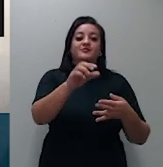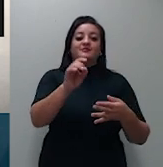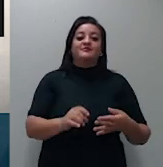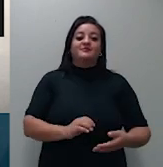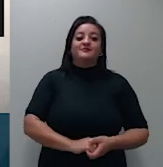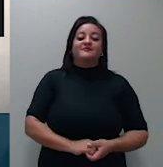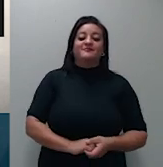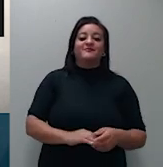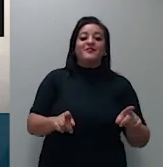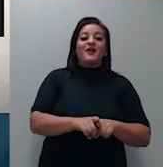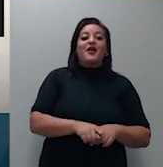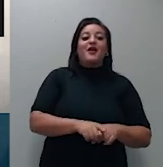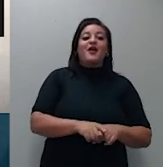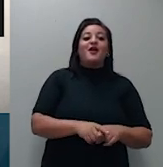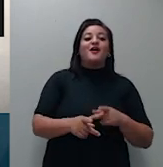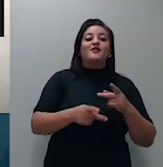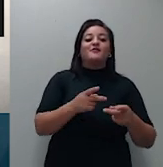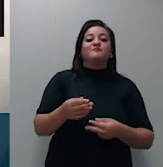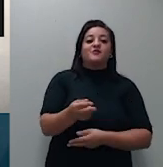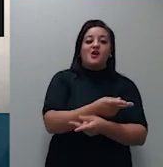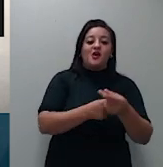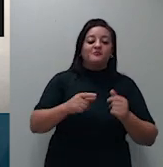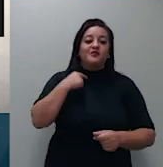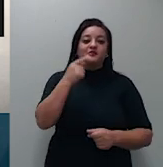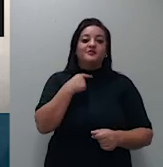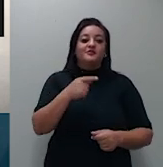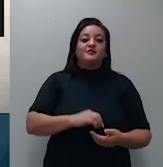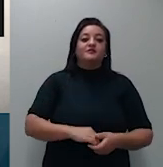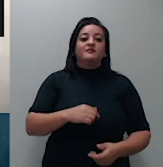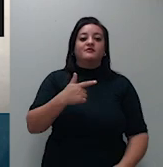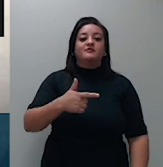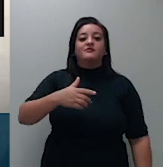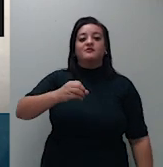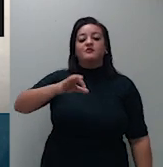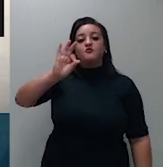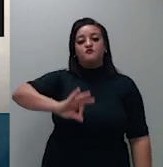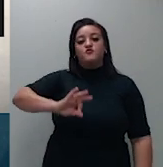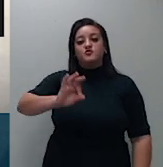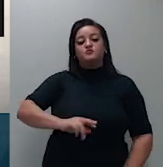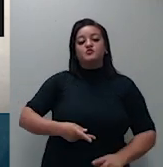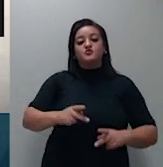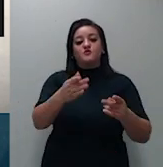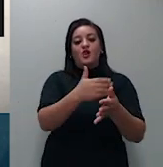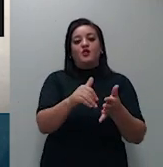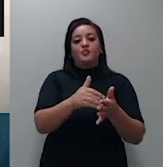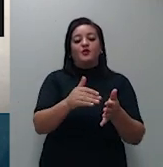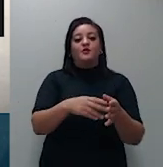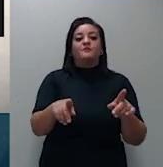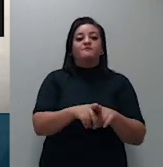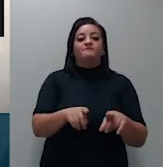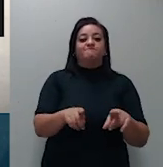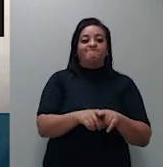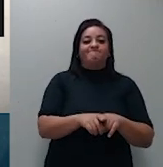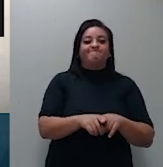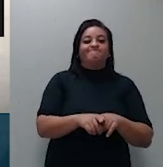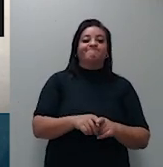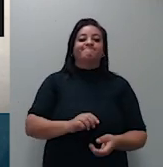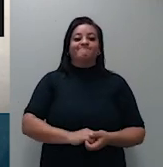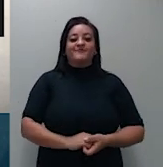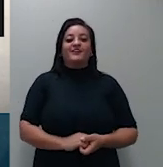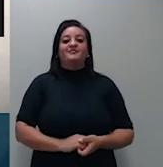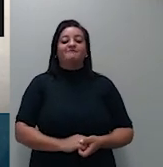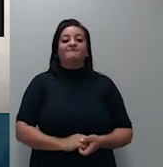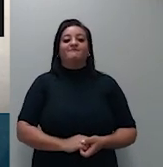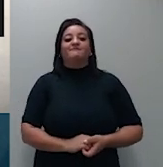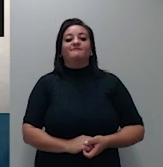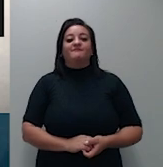Major os honorários 20% do valor arbitrado observando Claros limites dos parágrafos